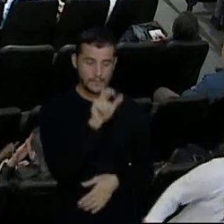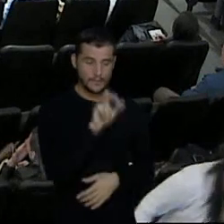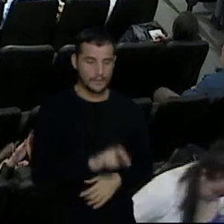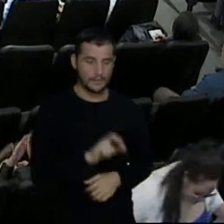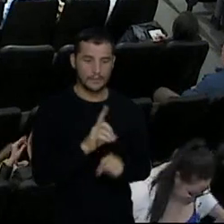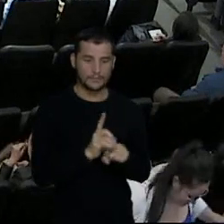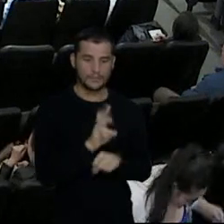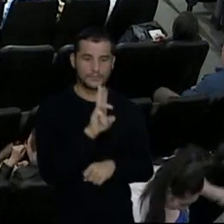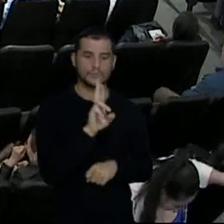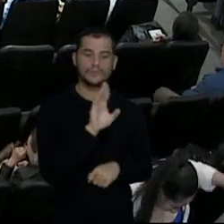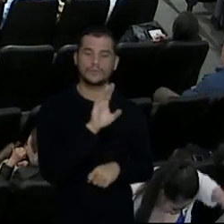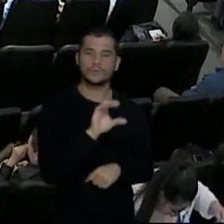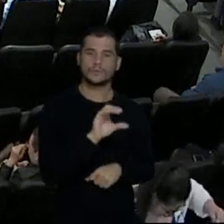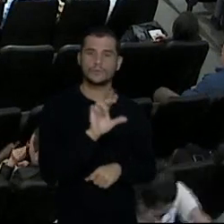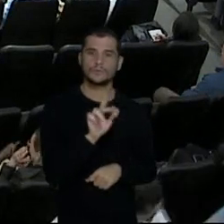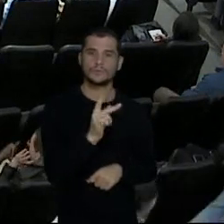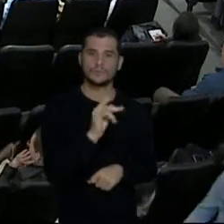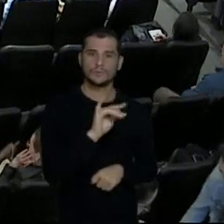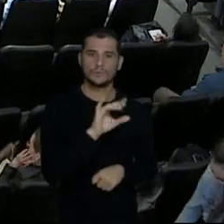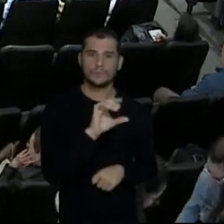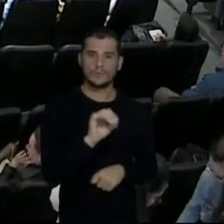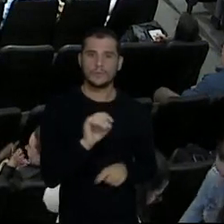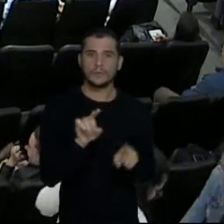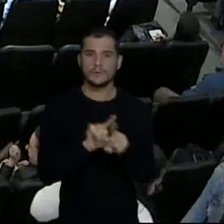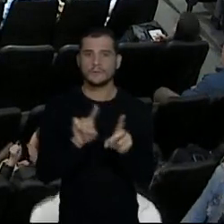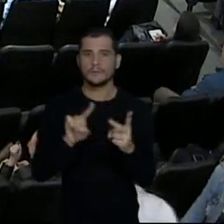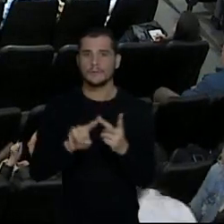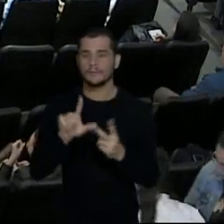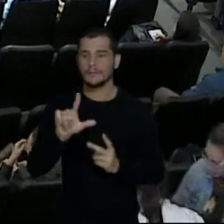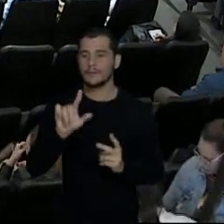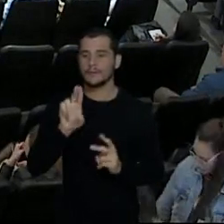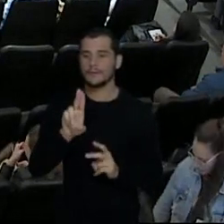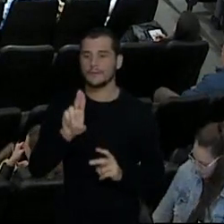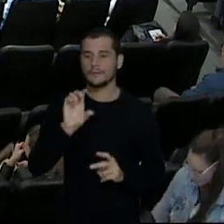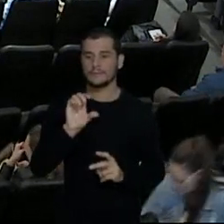núcleo desenvolver com vocês a palavra